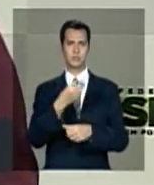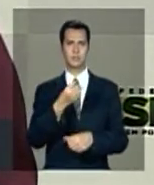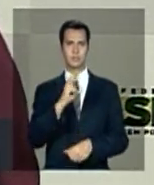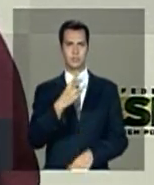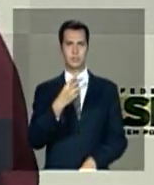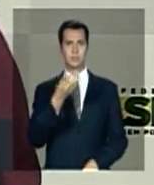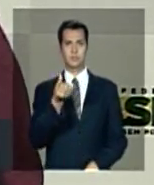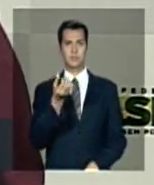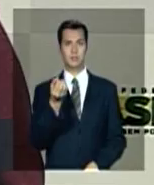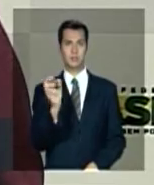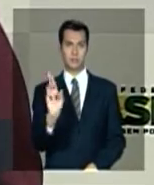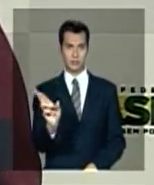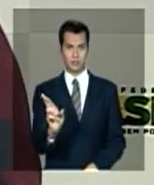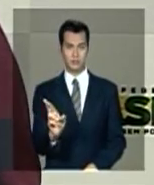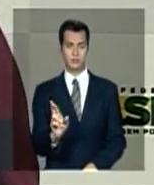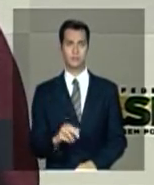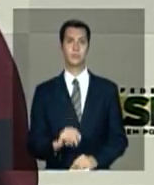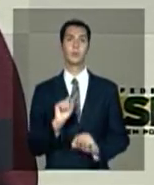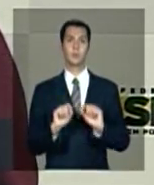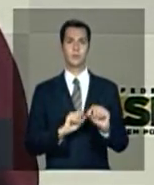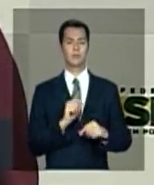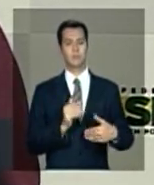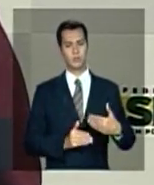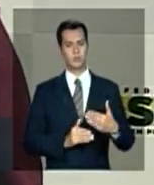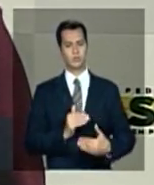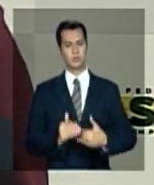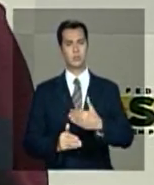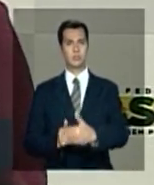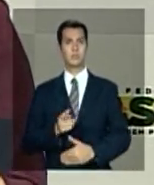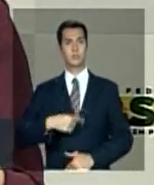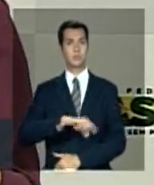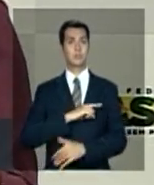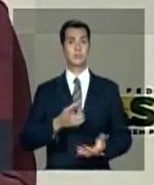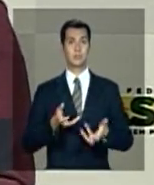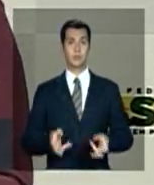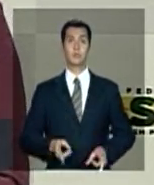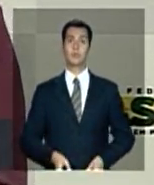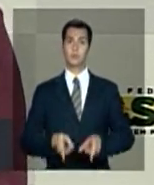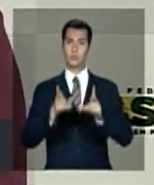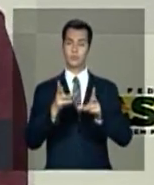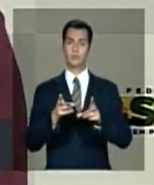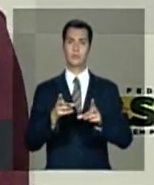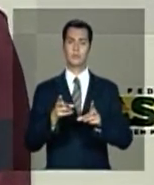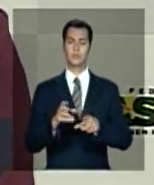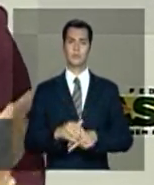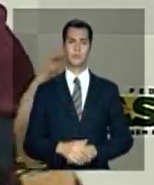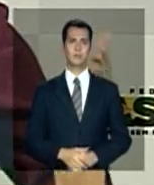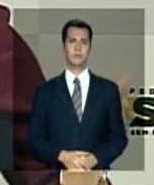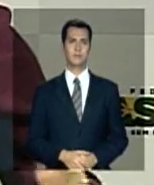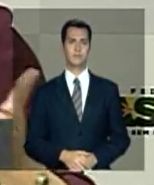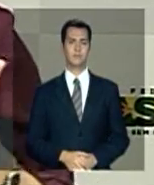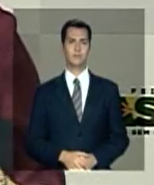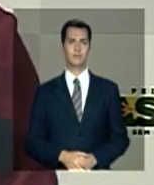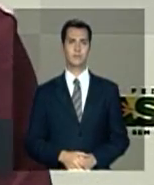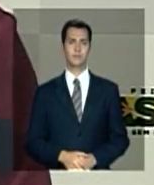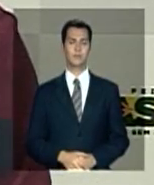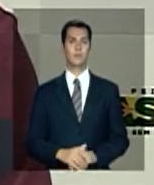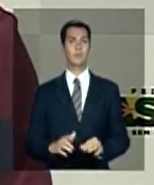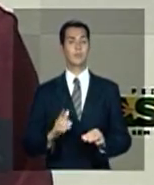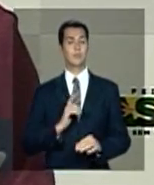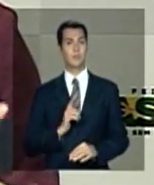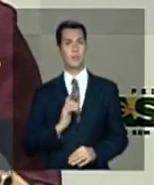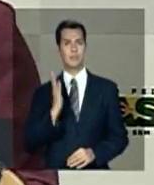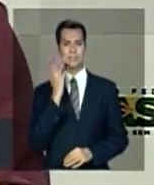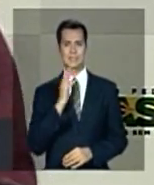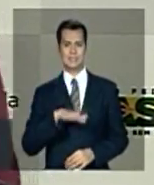um processo pelo qual nós queremos da sustentabilidade para quem tem de 0 a 6